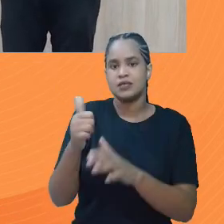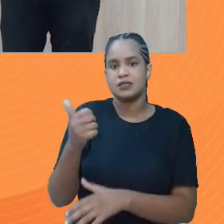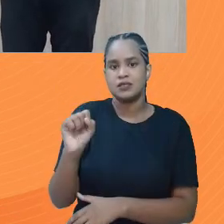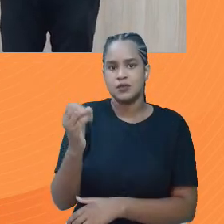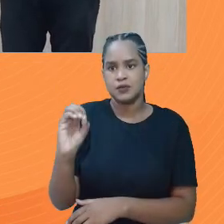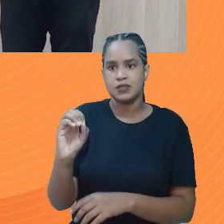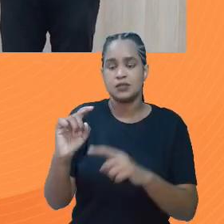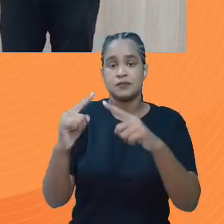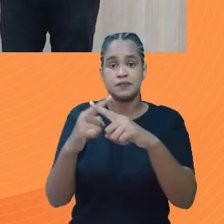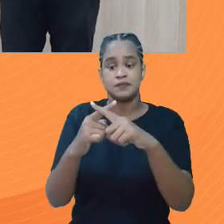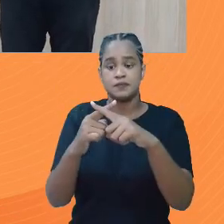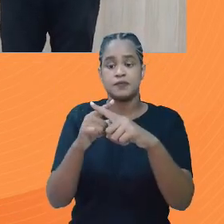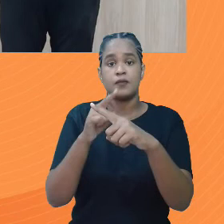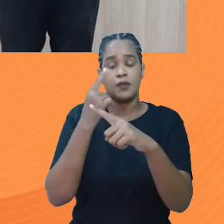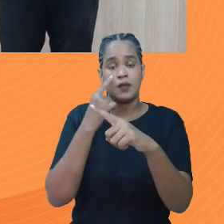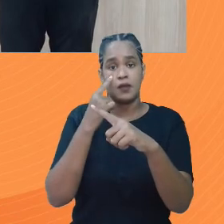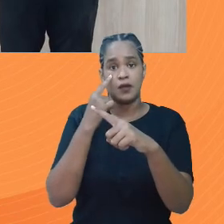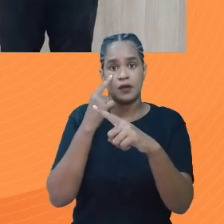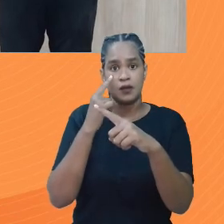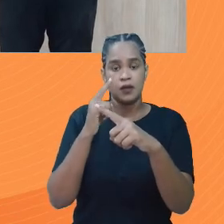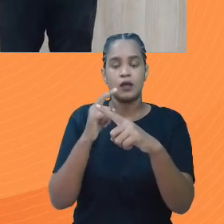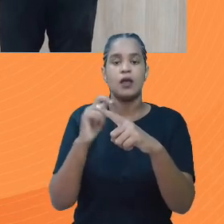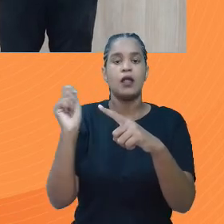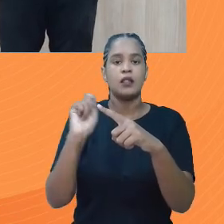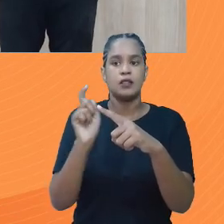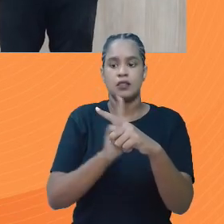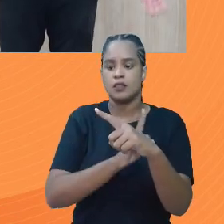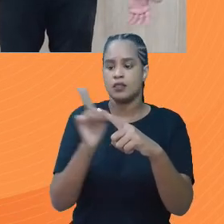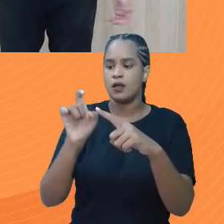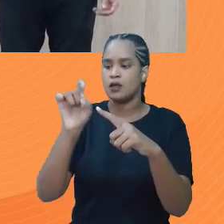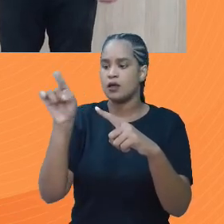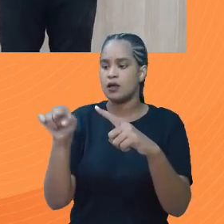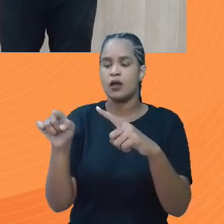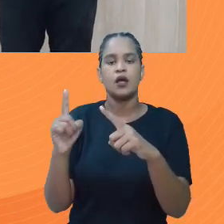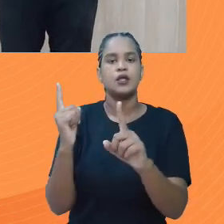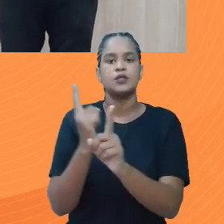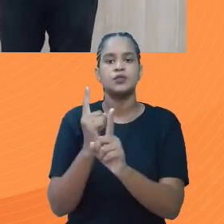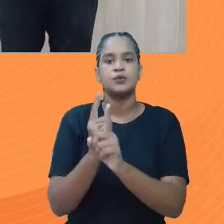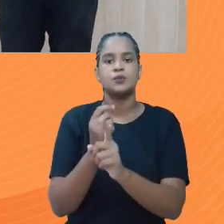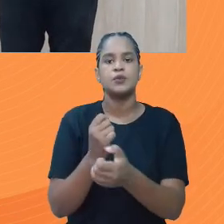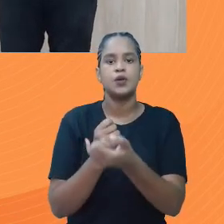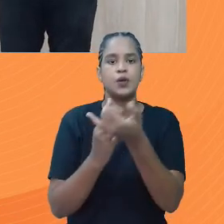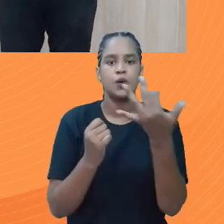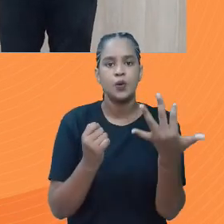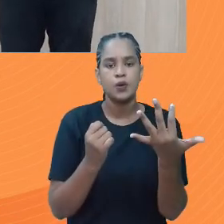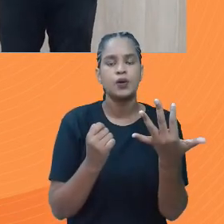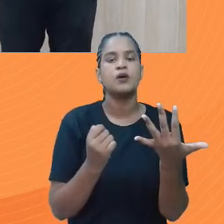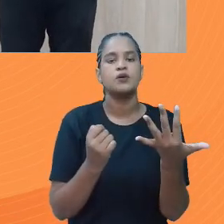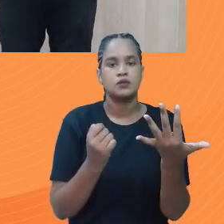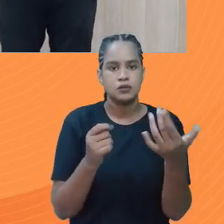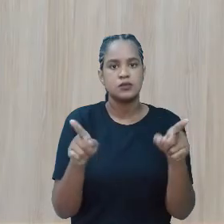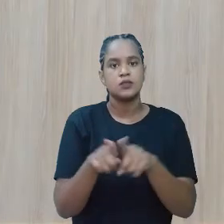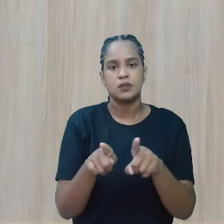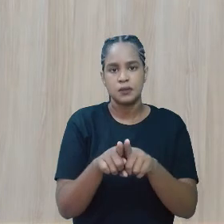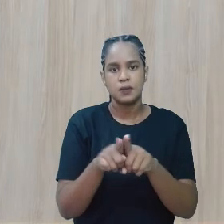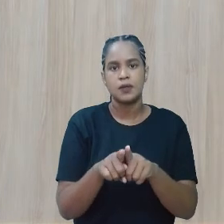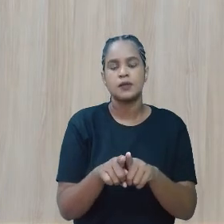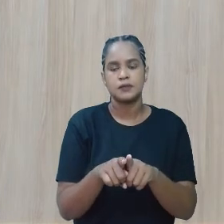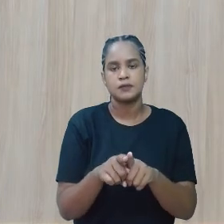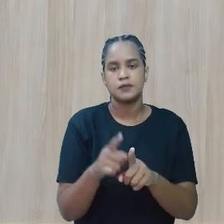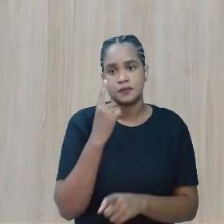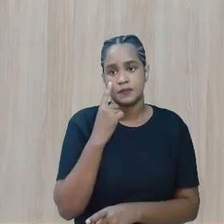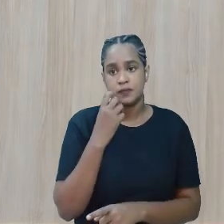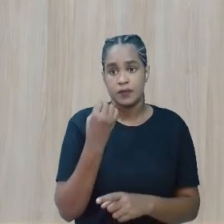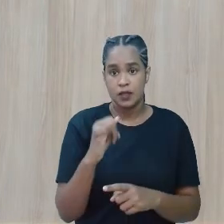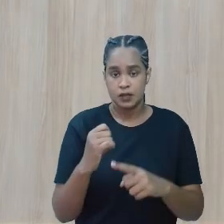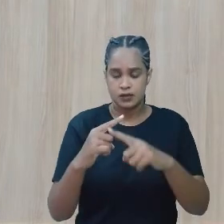lá, você pode encontrar ou pela definição de ângulos adjacentes ou pela definição de ângulos opostos pelo vértice. Então,